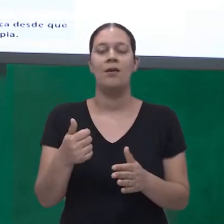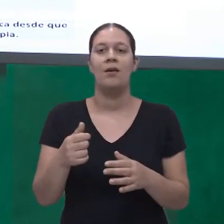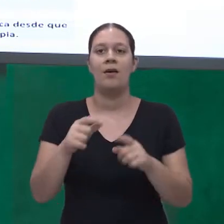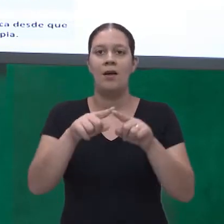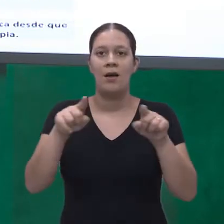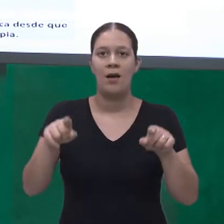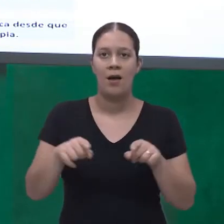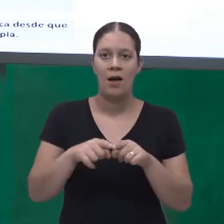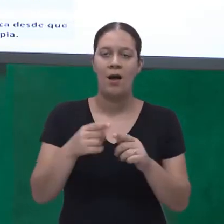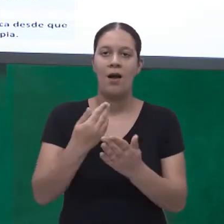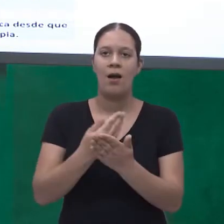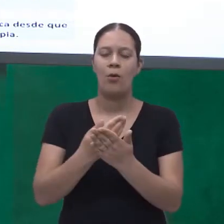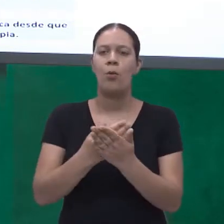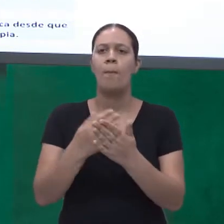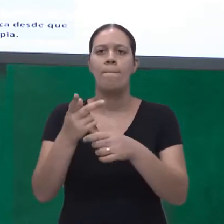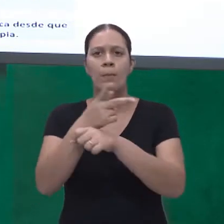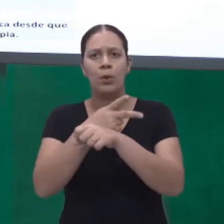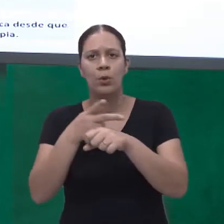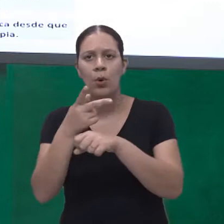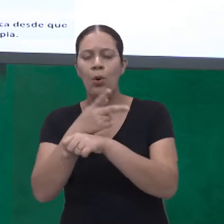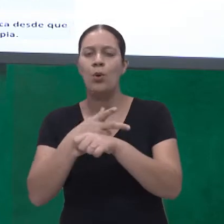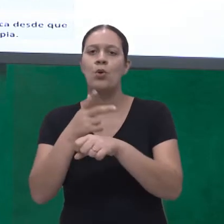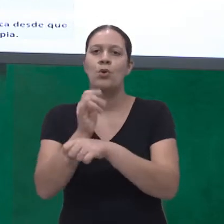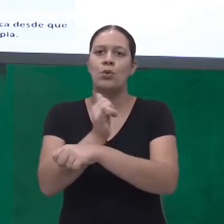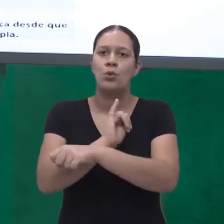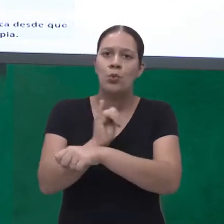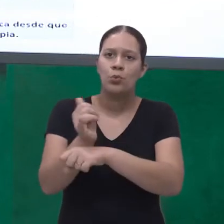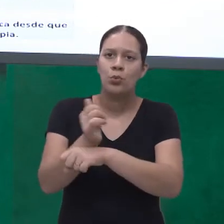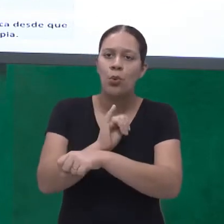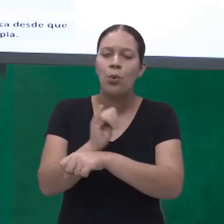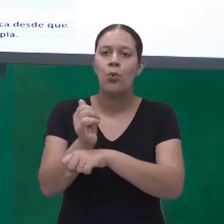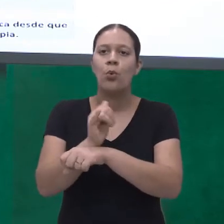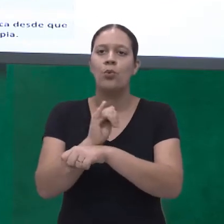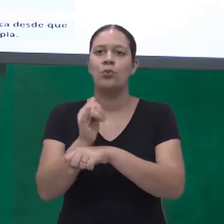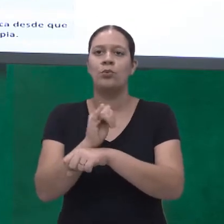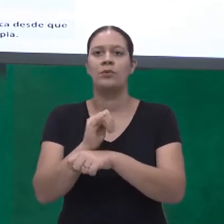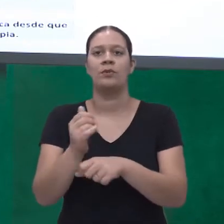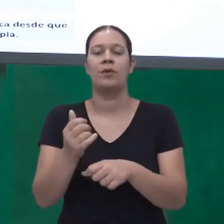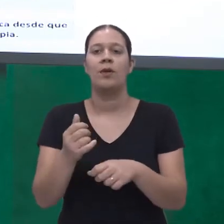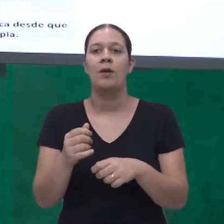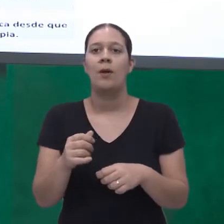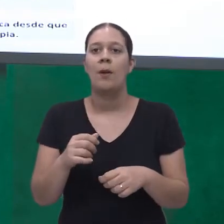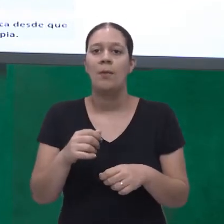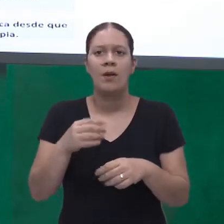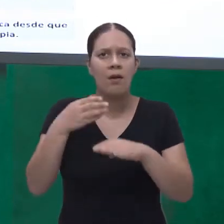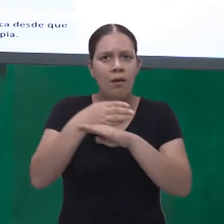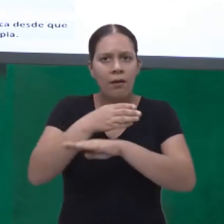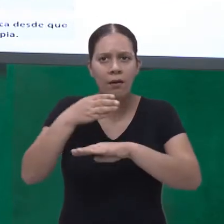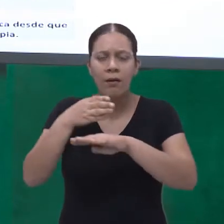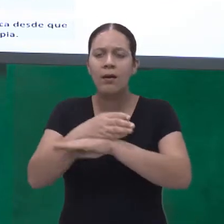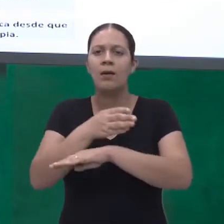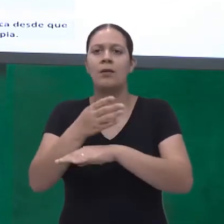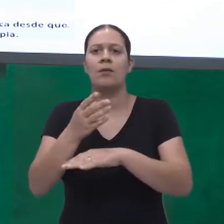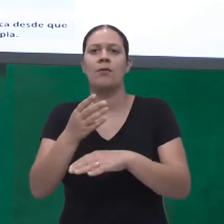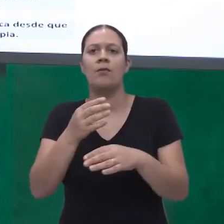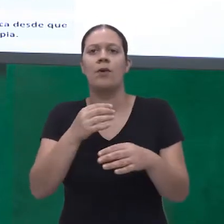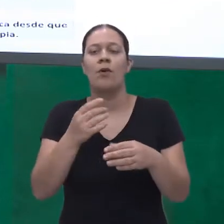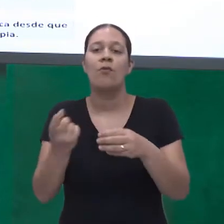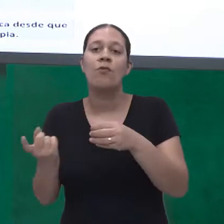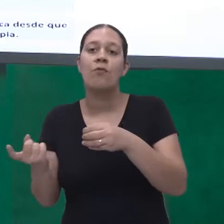no nosso site, procurem no YouTube e assistam, inclusive, mais de uma vez,